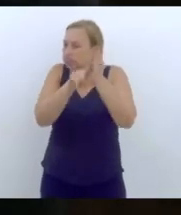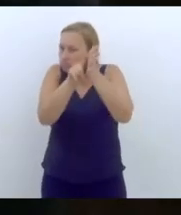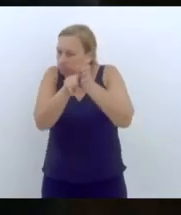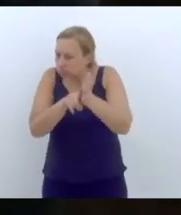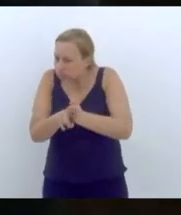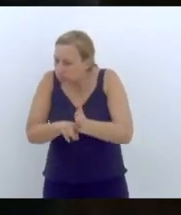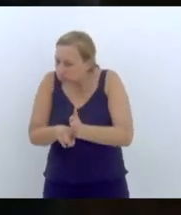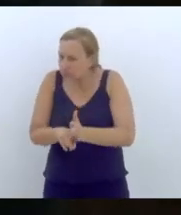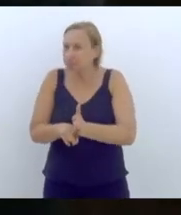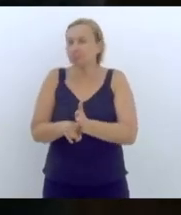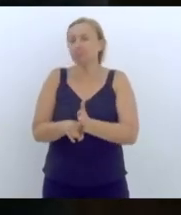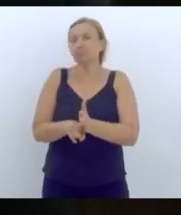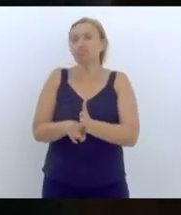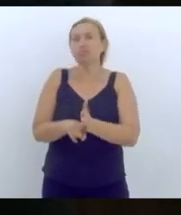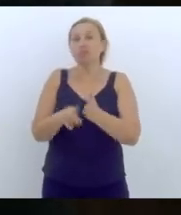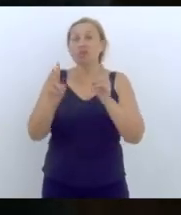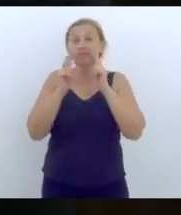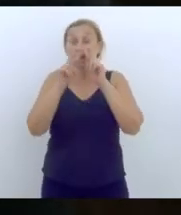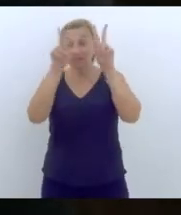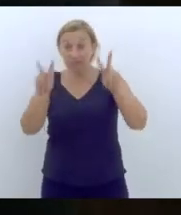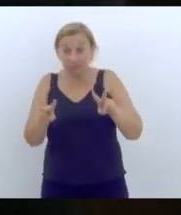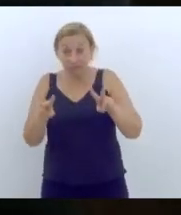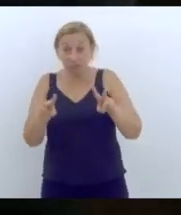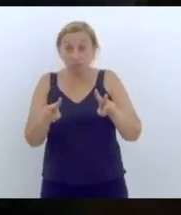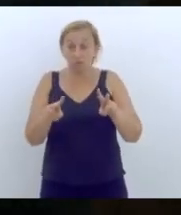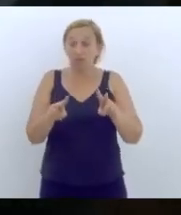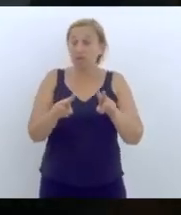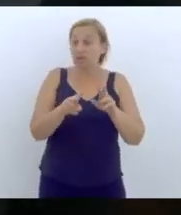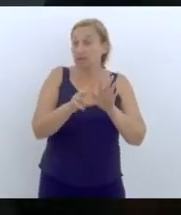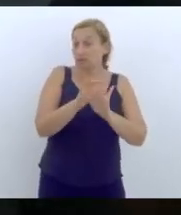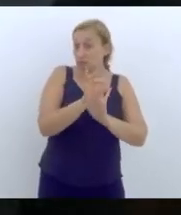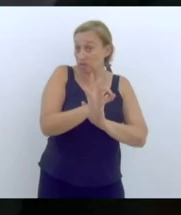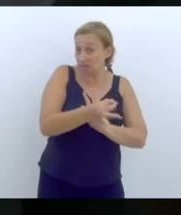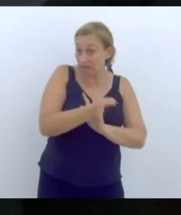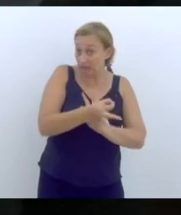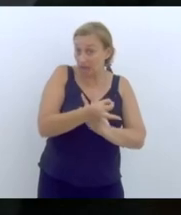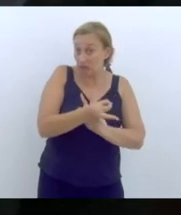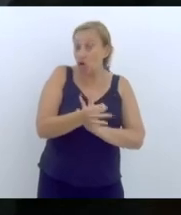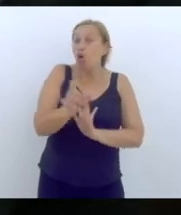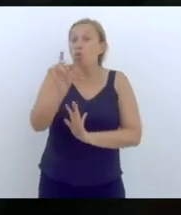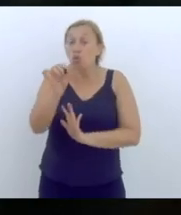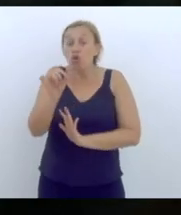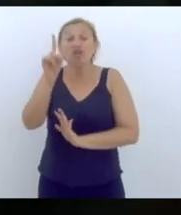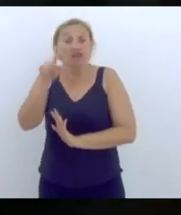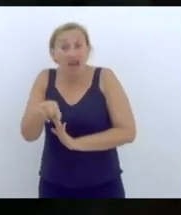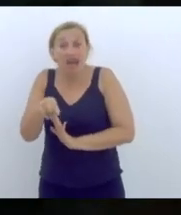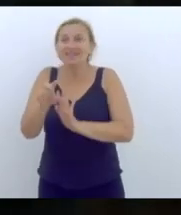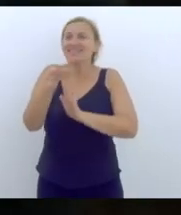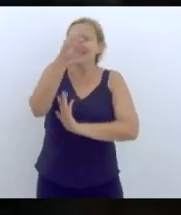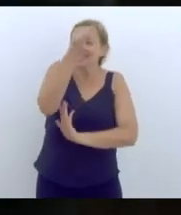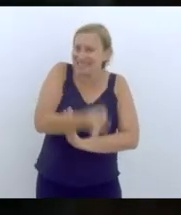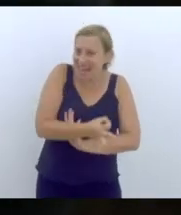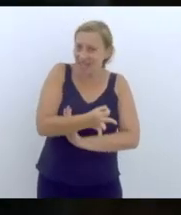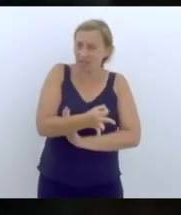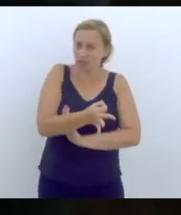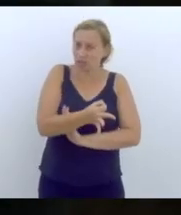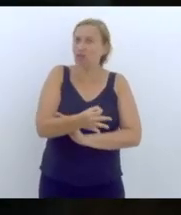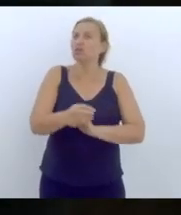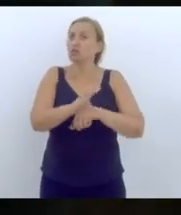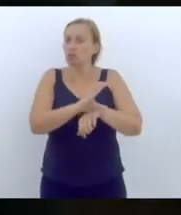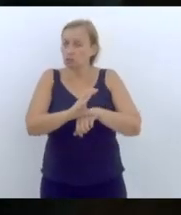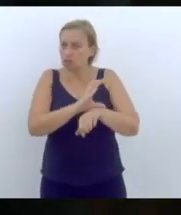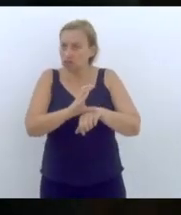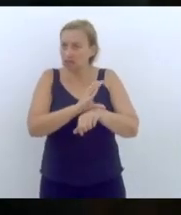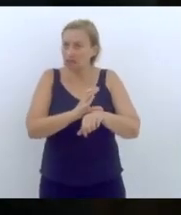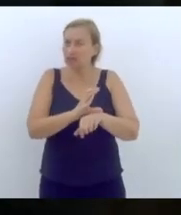analisa. Do ponto de vista da legalidade, o que seria correto do ponto de vista da constitucionalidade,